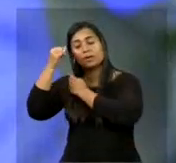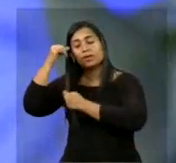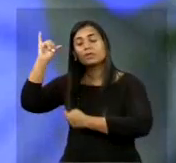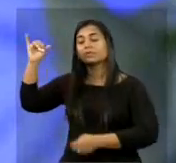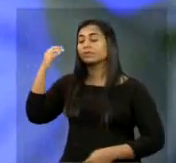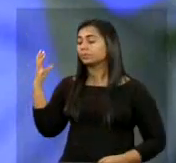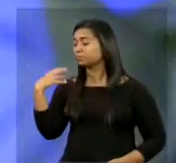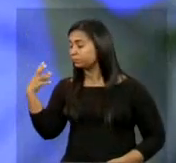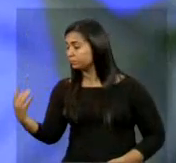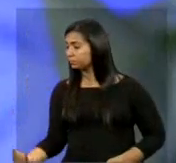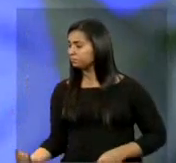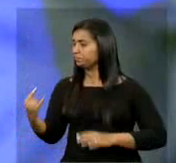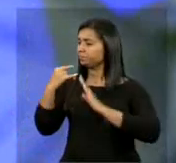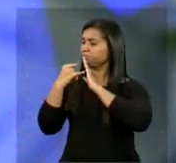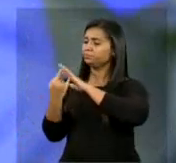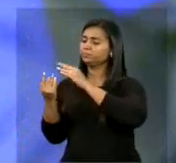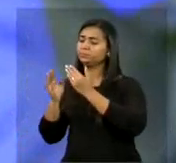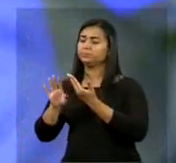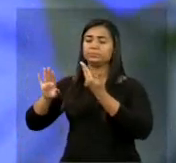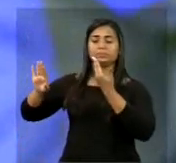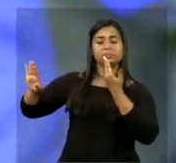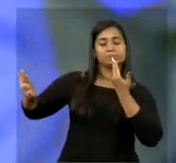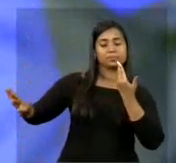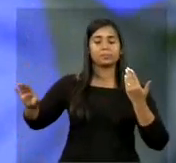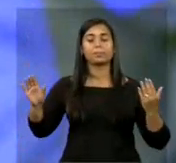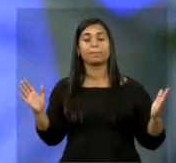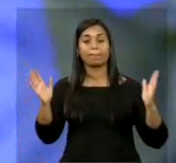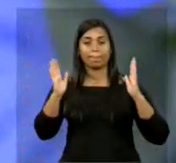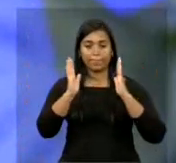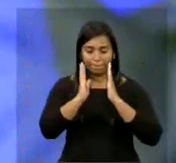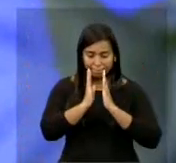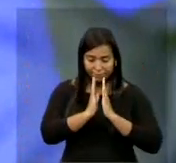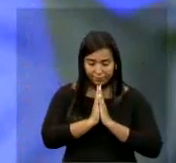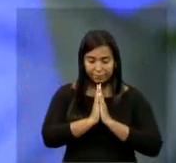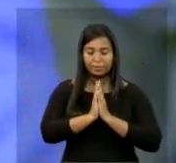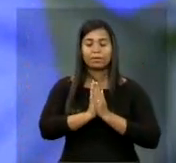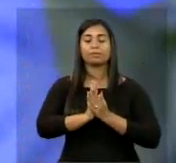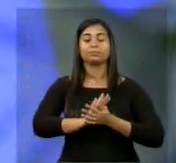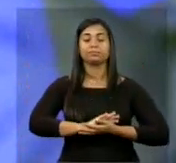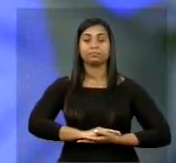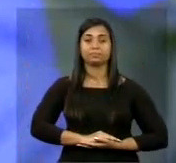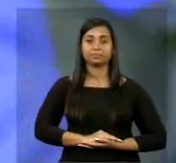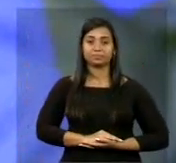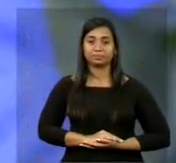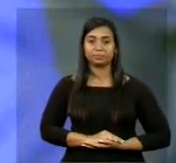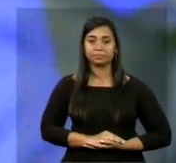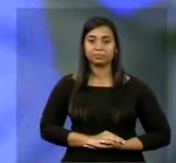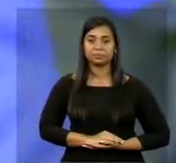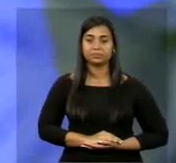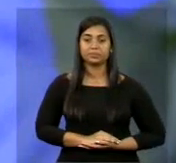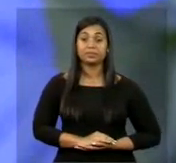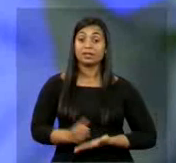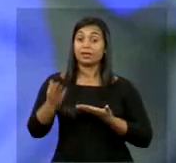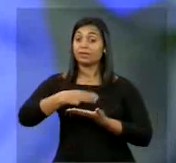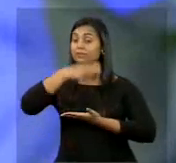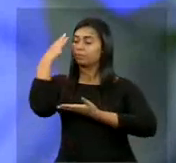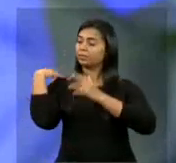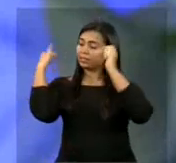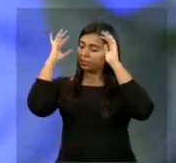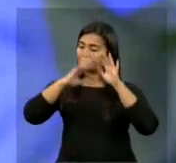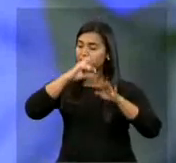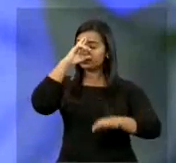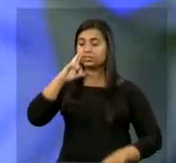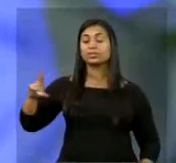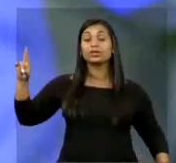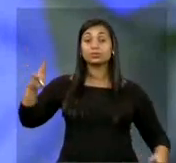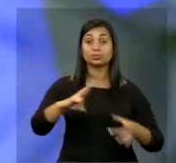tem ofendido. E não nos deixeis cair em tentação, mas livrai-nos do mal. Amém. Ave